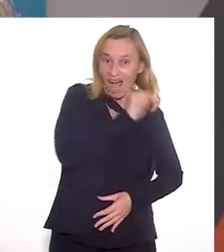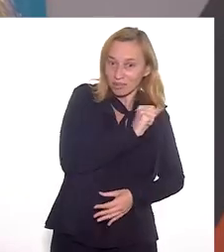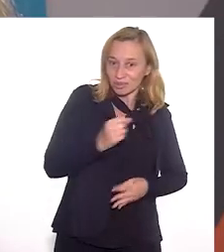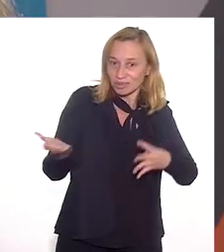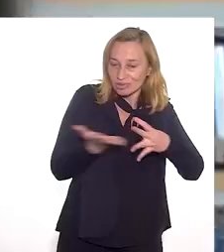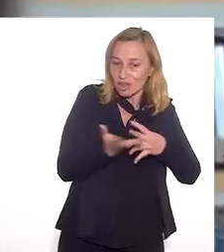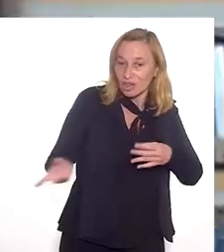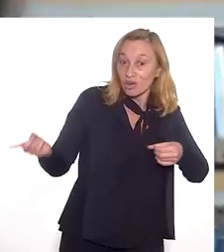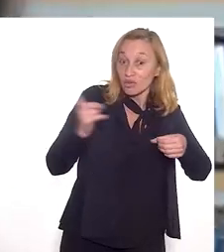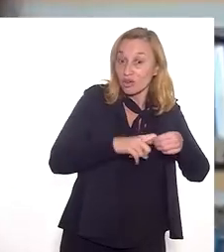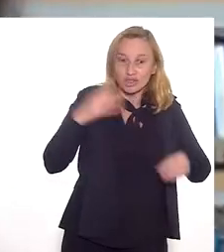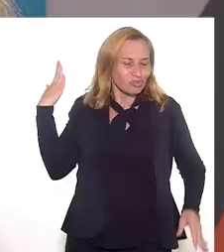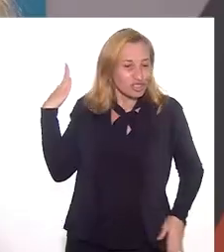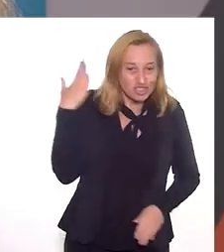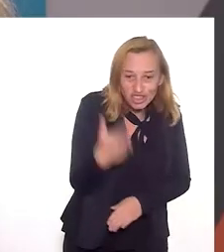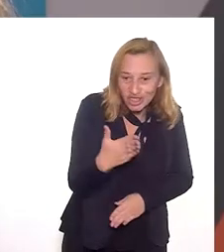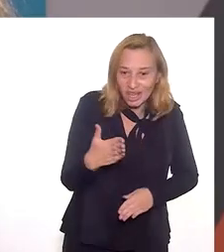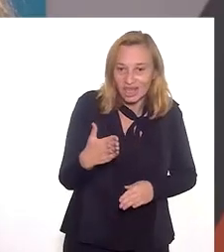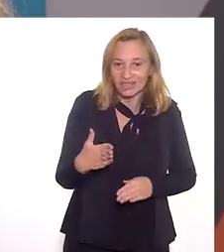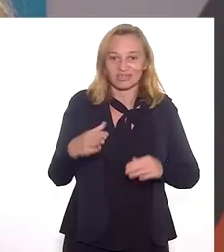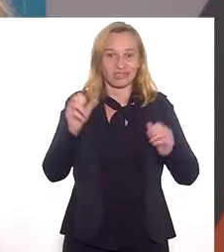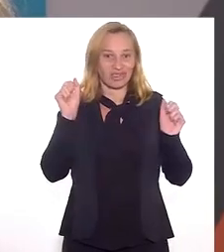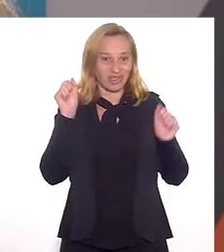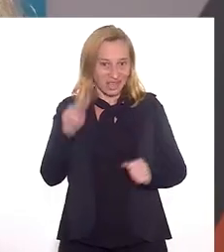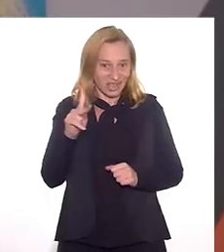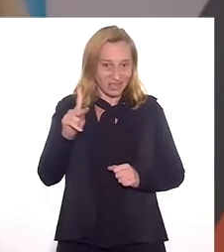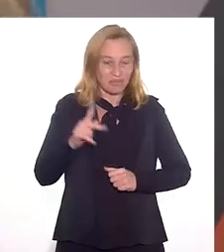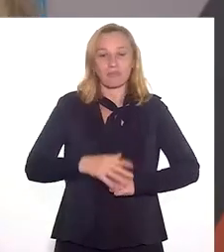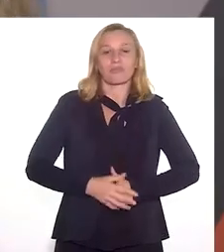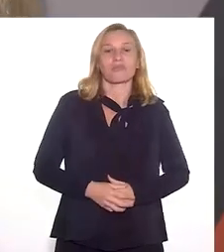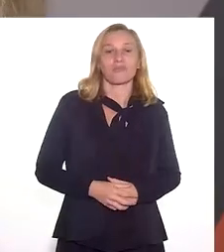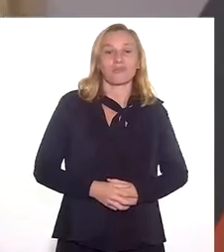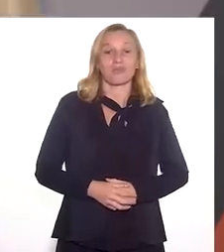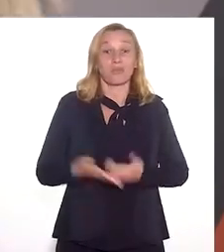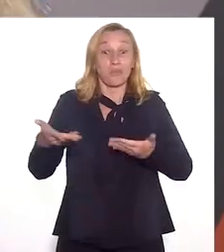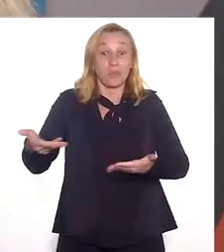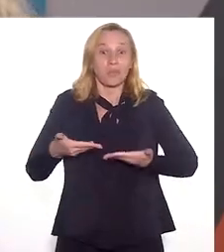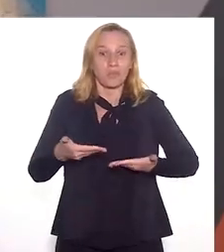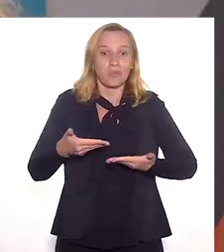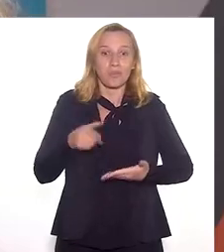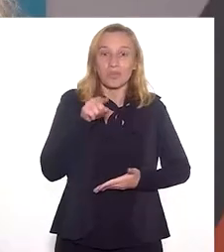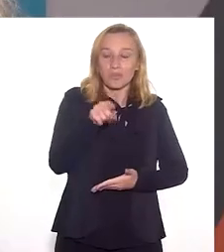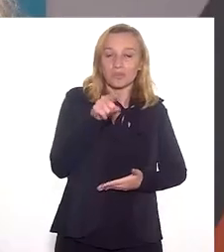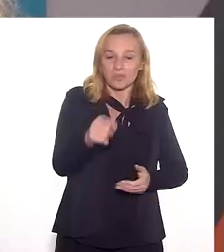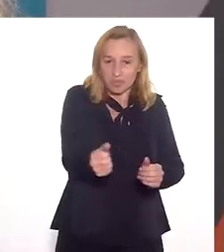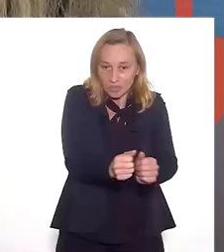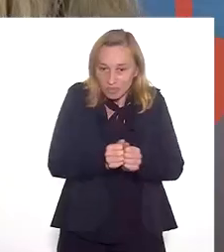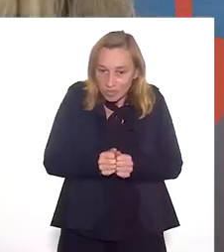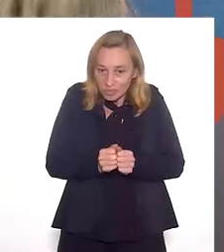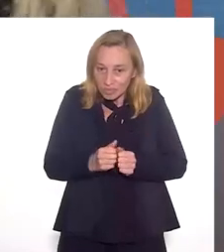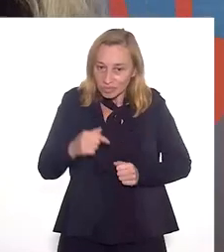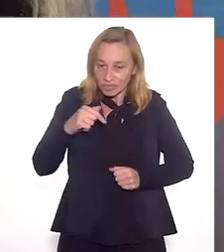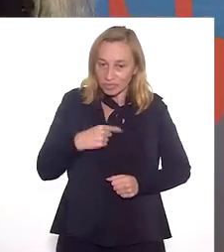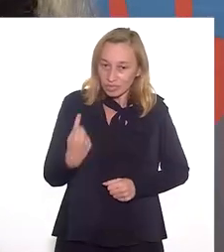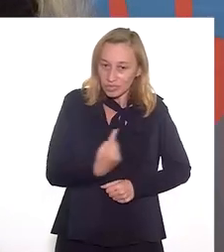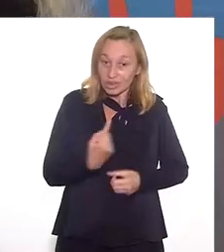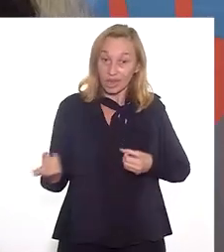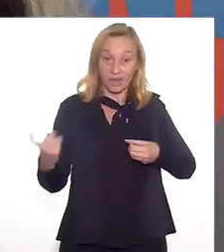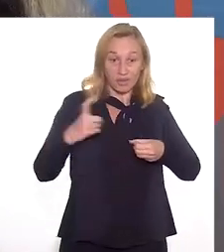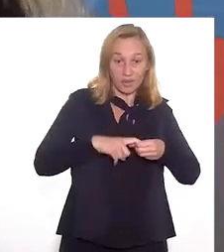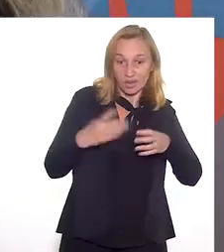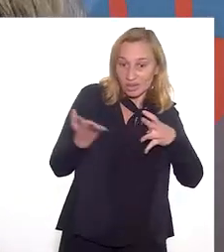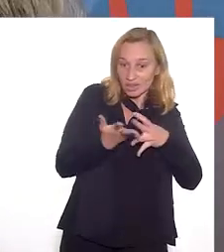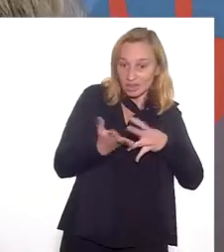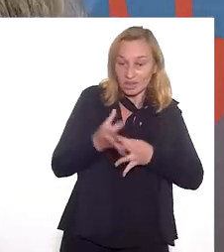não é? Isso. Então a gente vai para um rápido intervalo e voltamos direto com Velhos São os Outros, tá bom? E